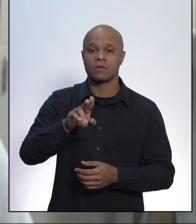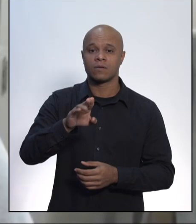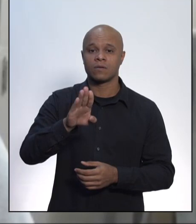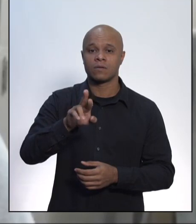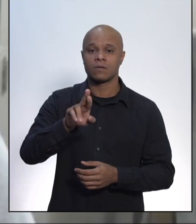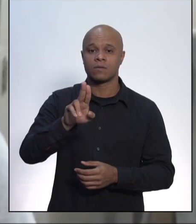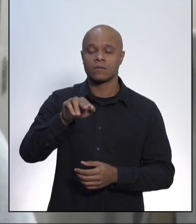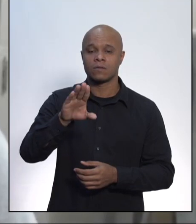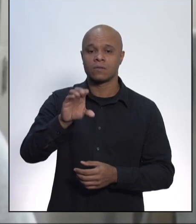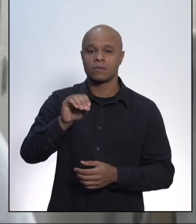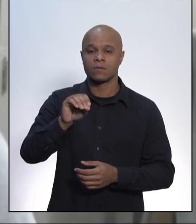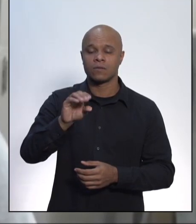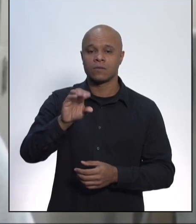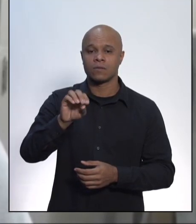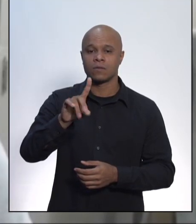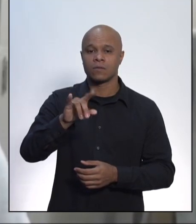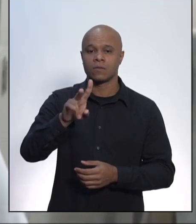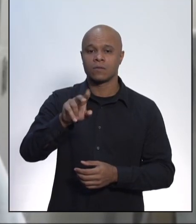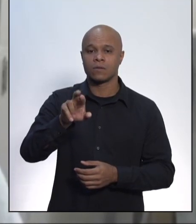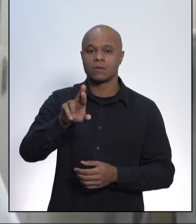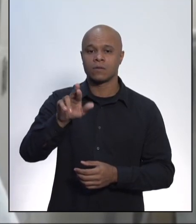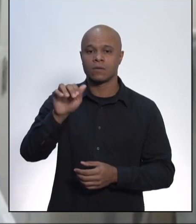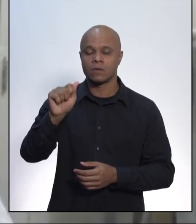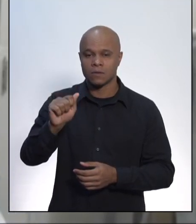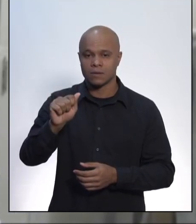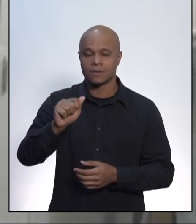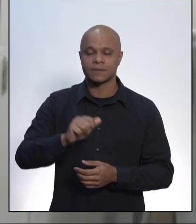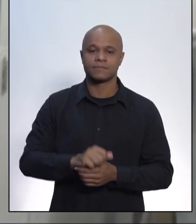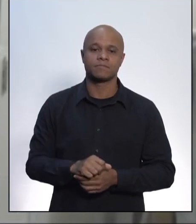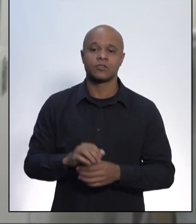@eubrunooliveira, tudo junto. @eubrunooliveira.